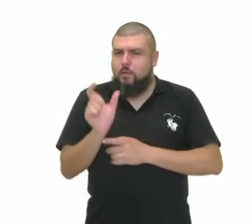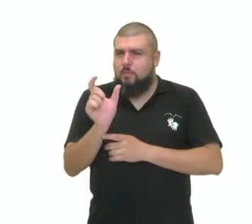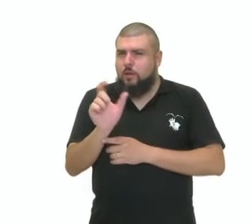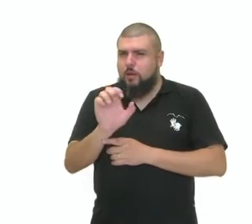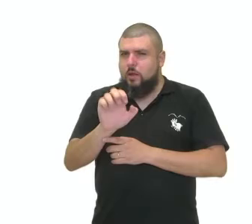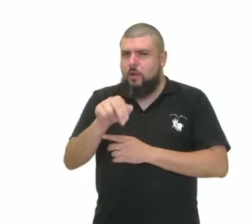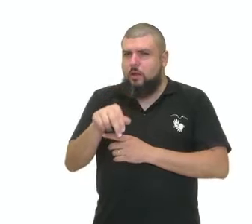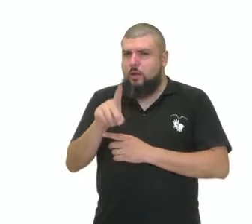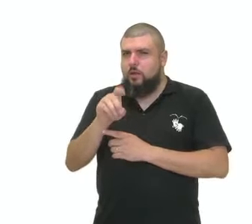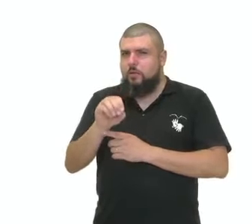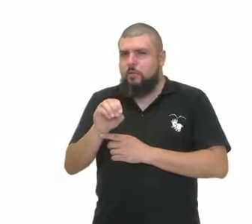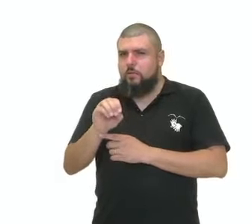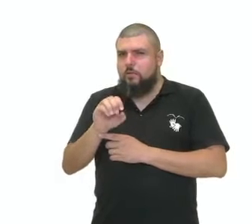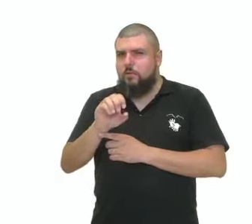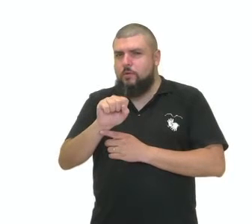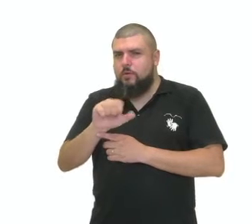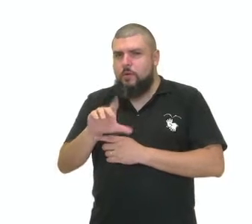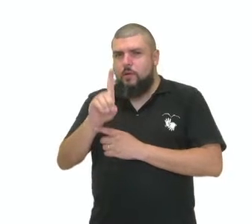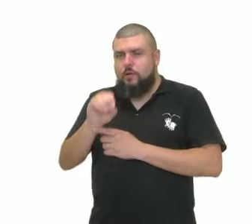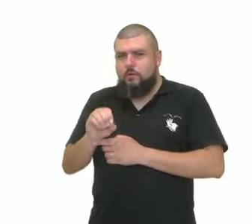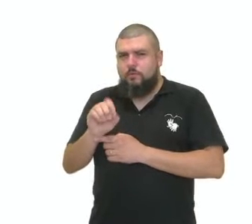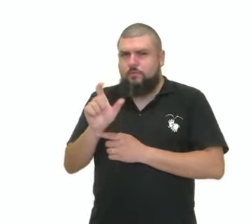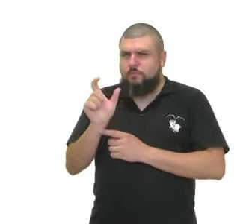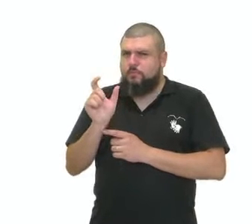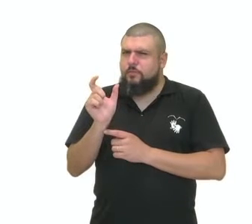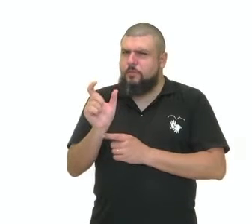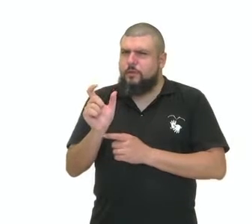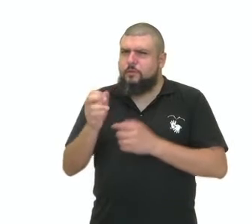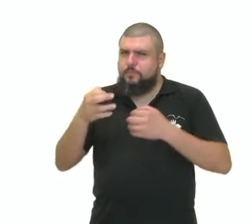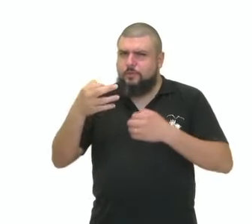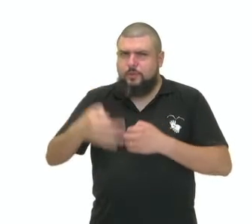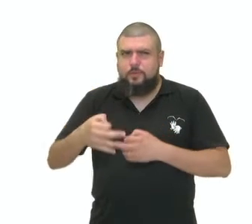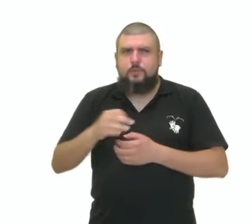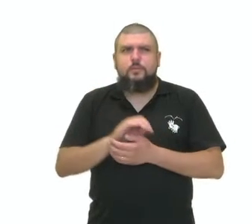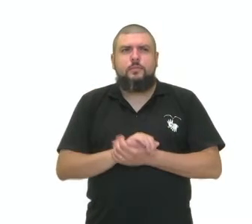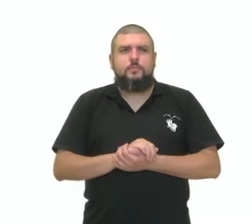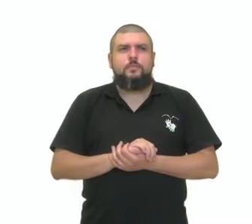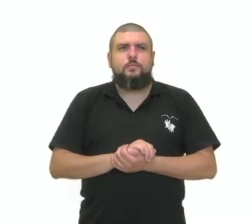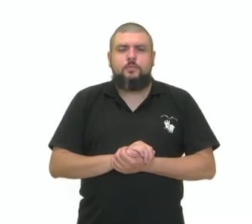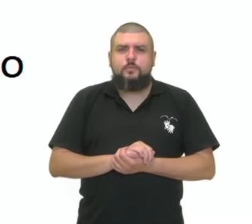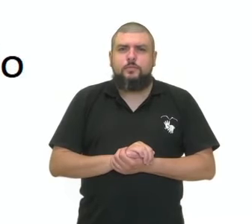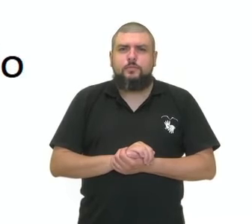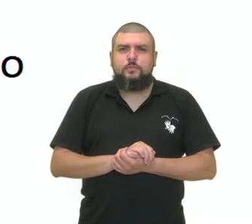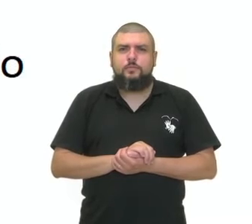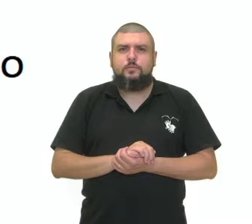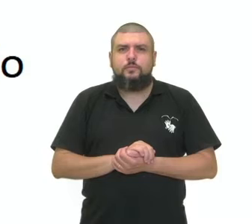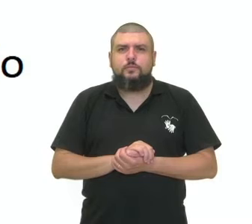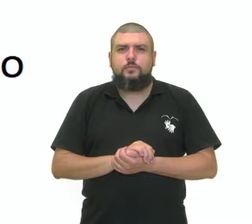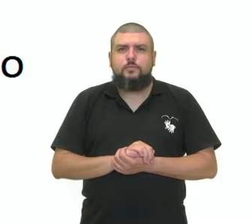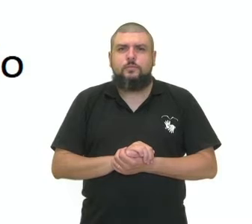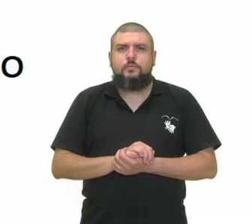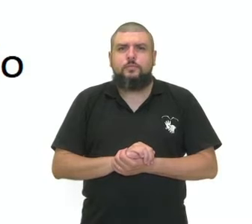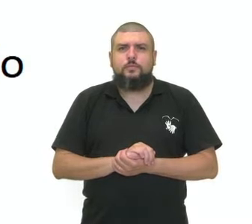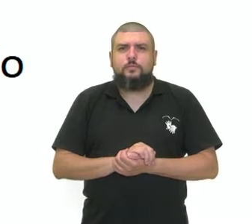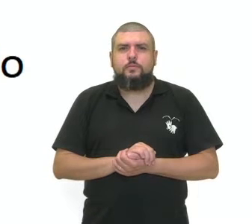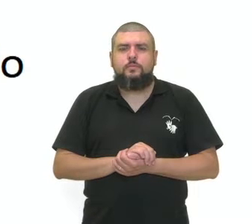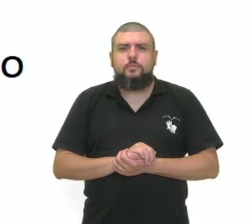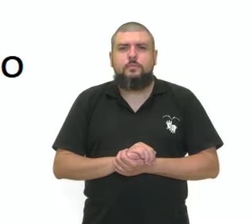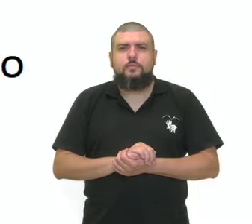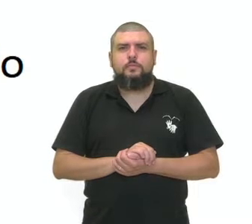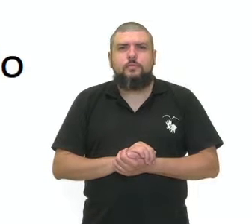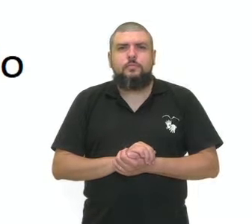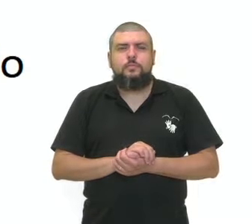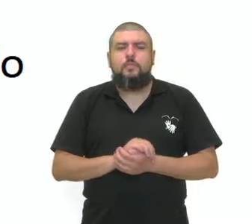utilizada corretamente aqui? O que significa endossado? Que palavra ele deveria ter usado?